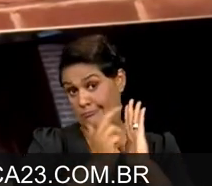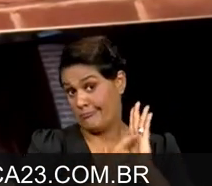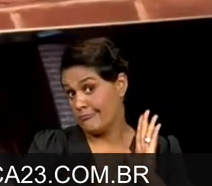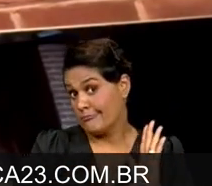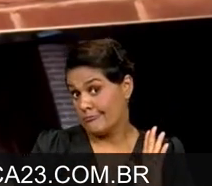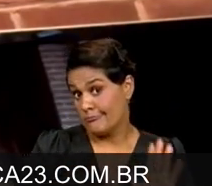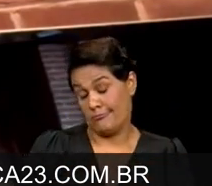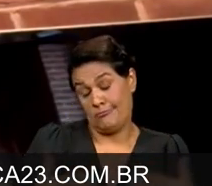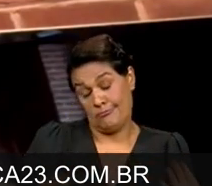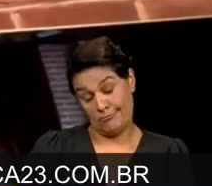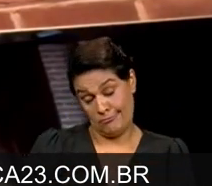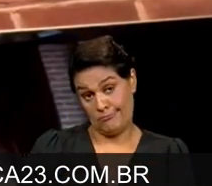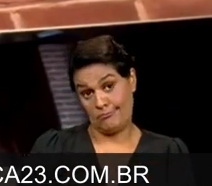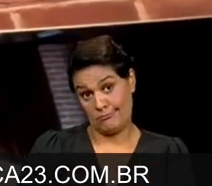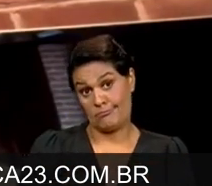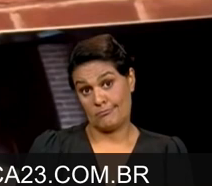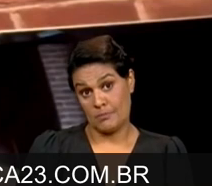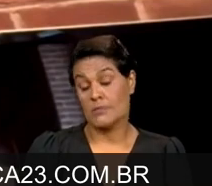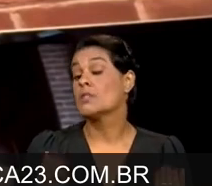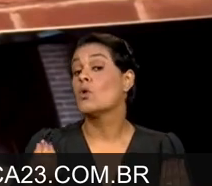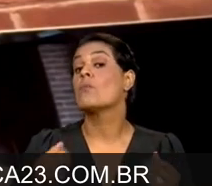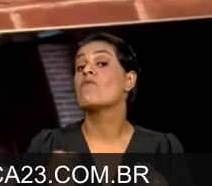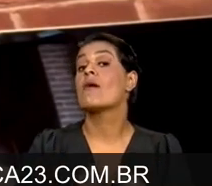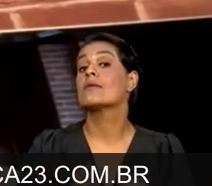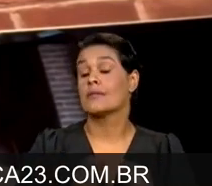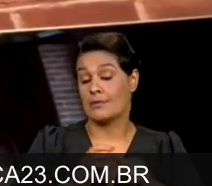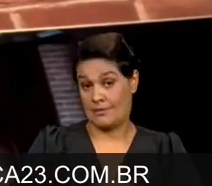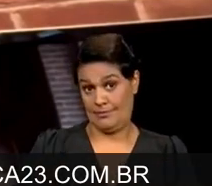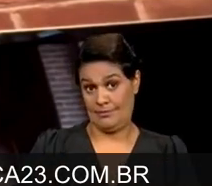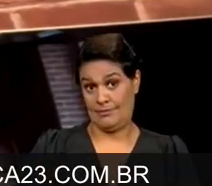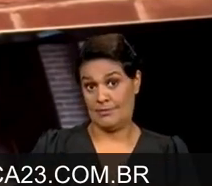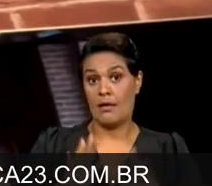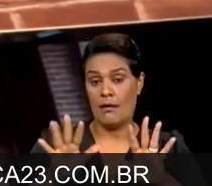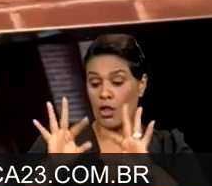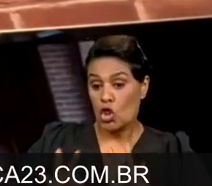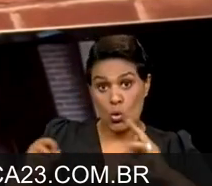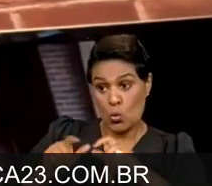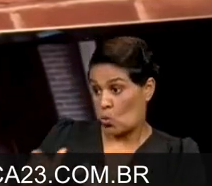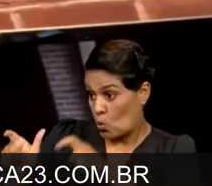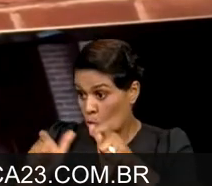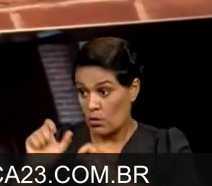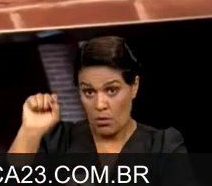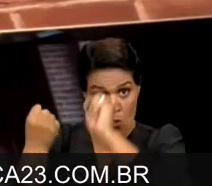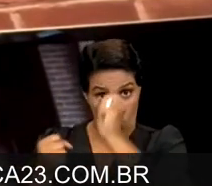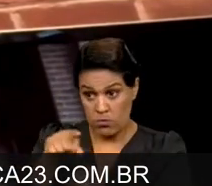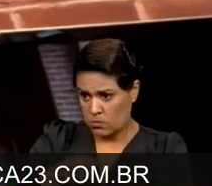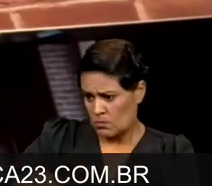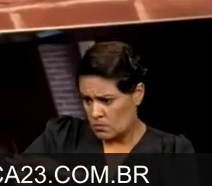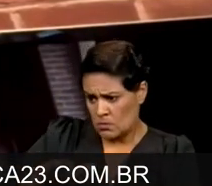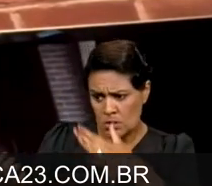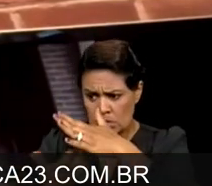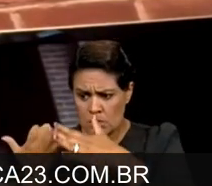uma indústria que não tem regulamentação. Como que é isso, né? Por que que todas as indústrias têm leis específicas